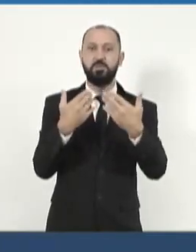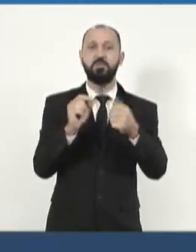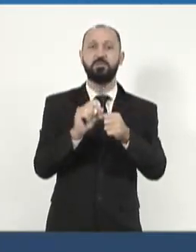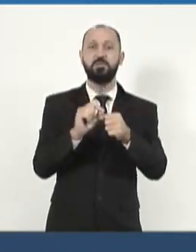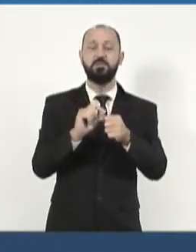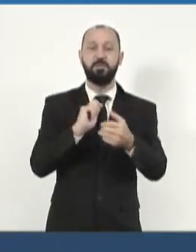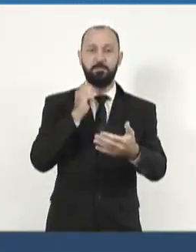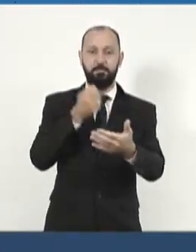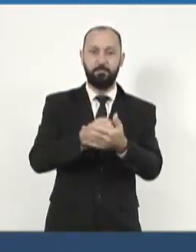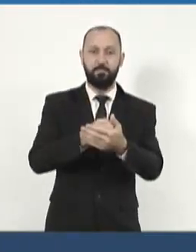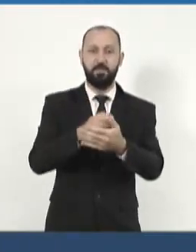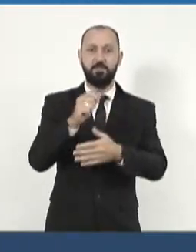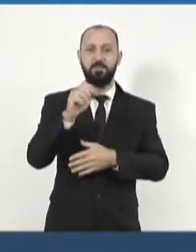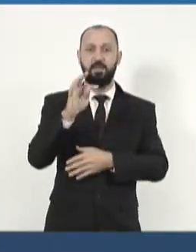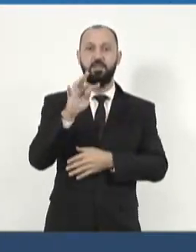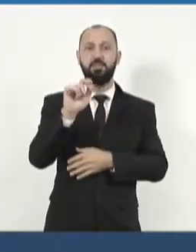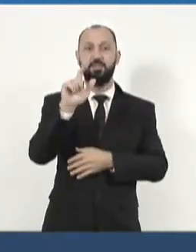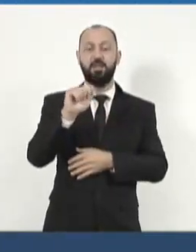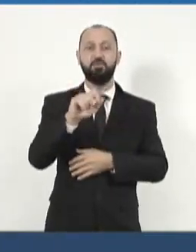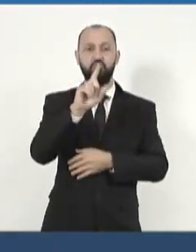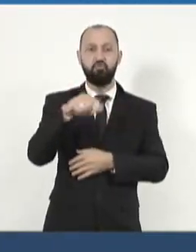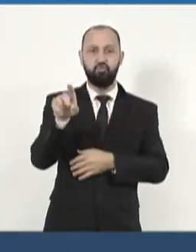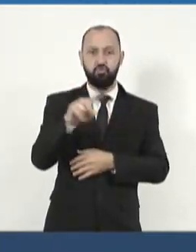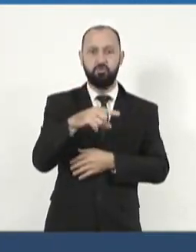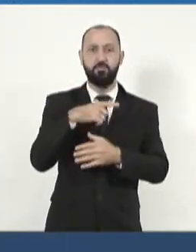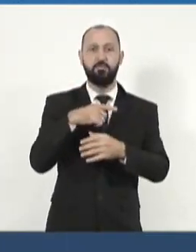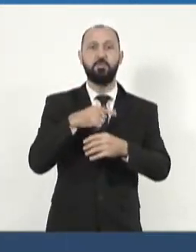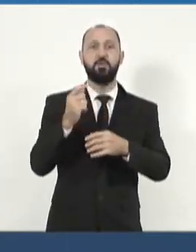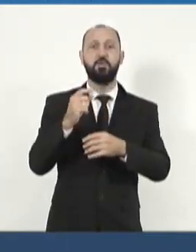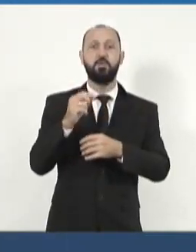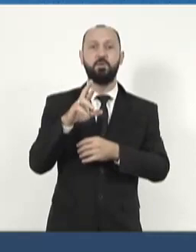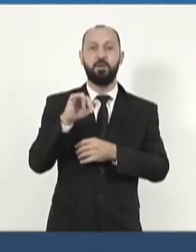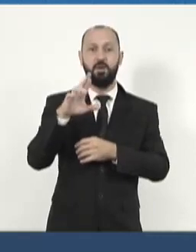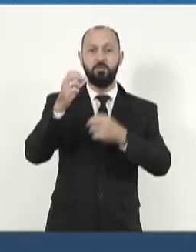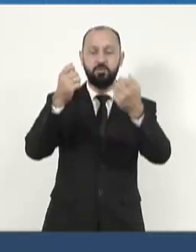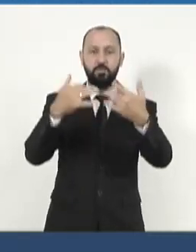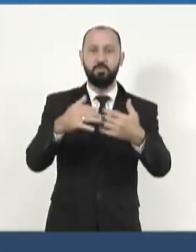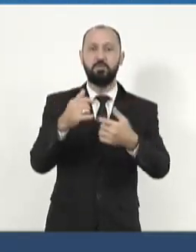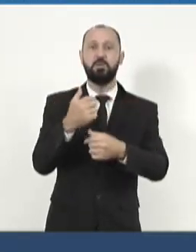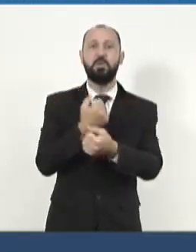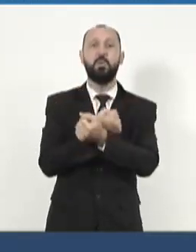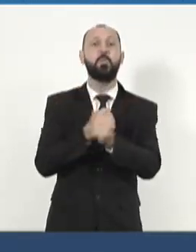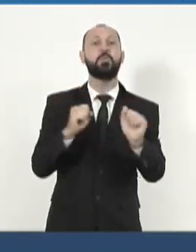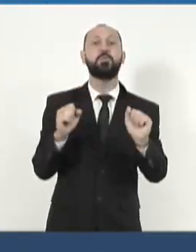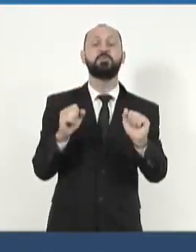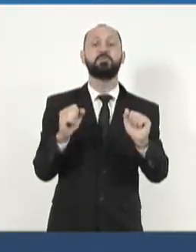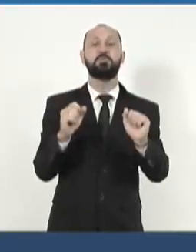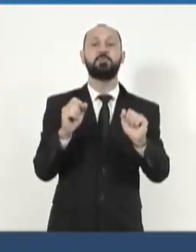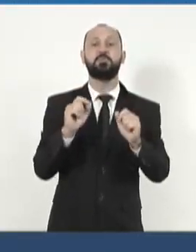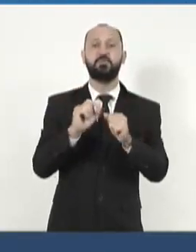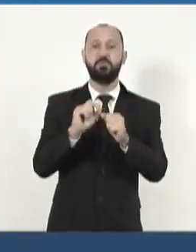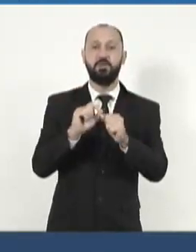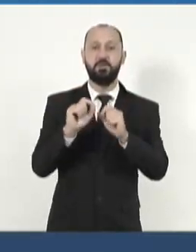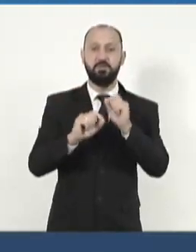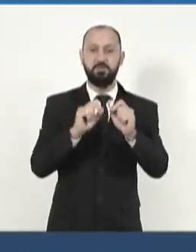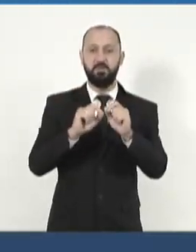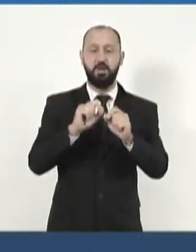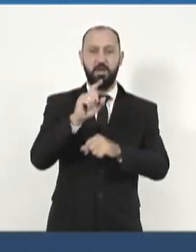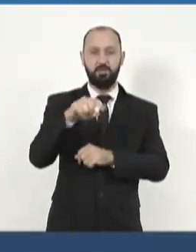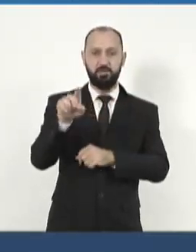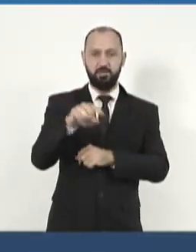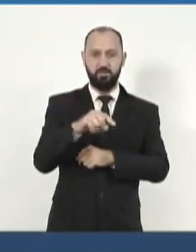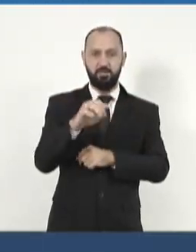da CACEMES no enfrentamento à pandemia, né? Então, seria uma